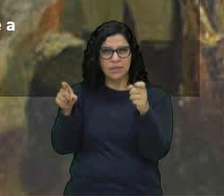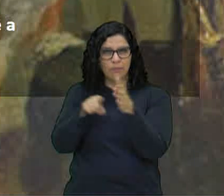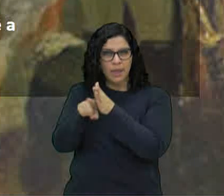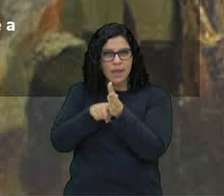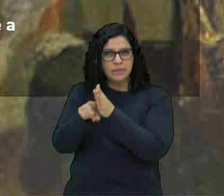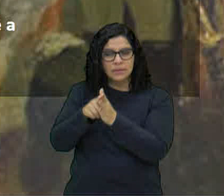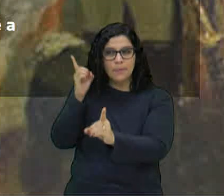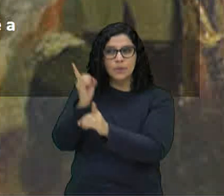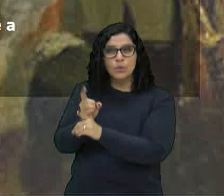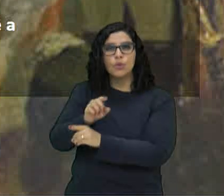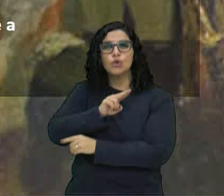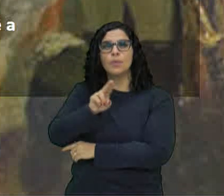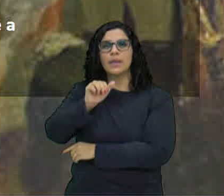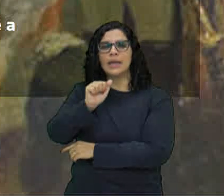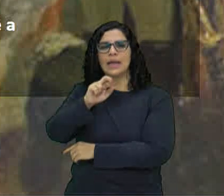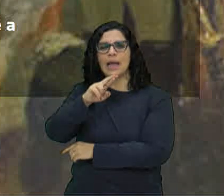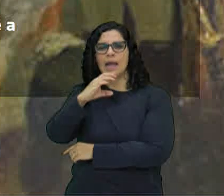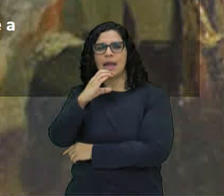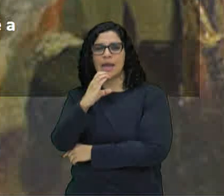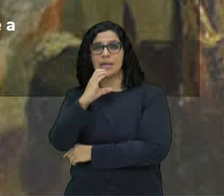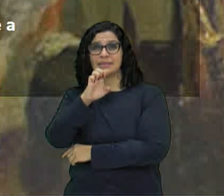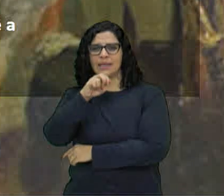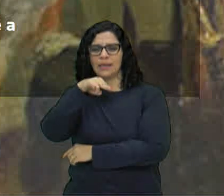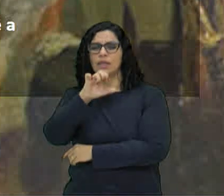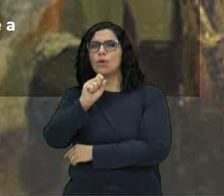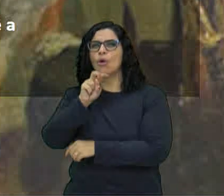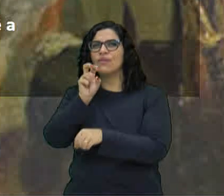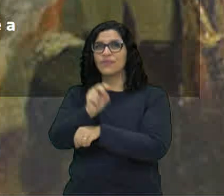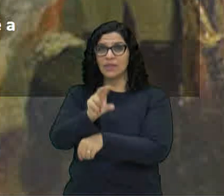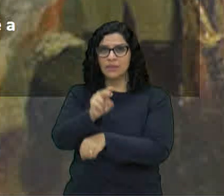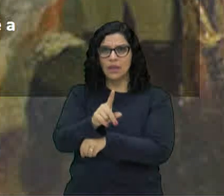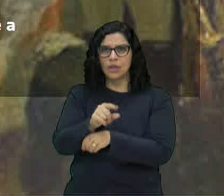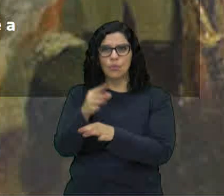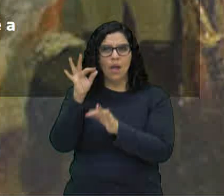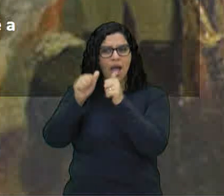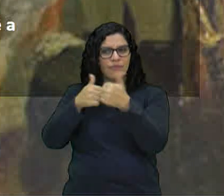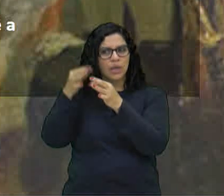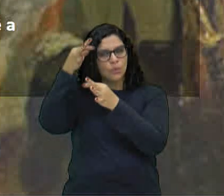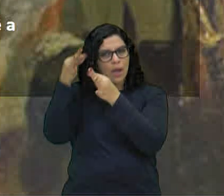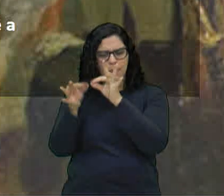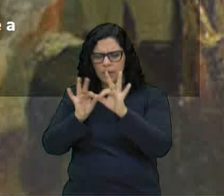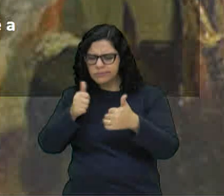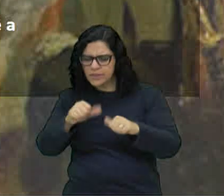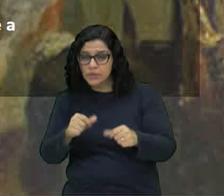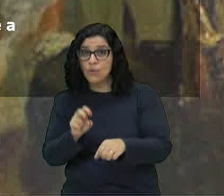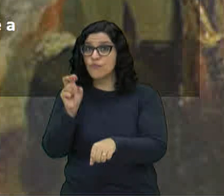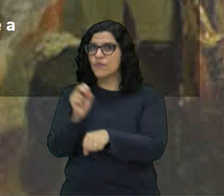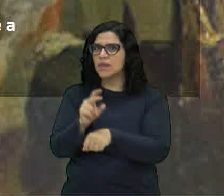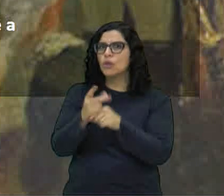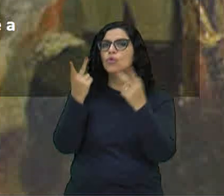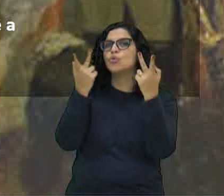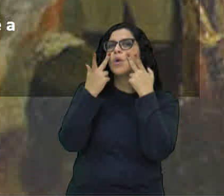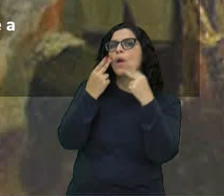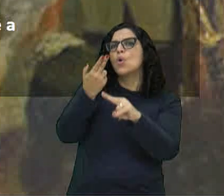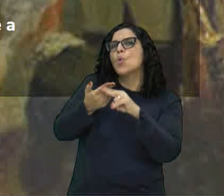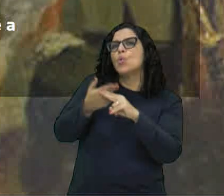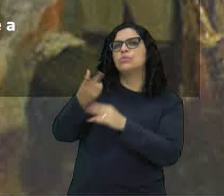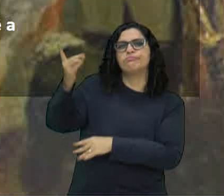a presença de arsênico no organismo de Napoleão. Analisaram seus fios de cabelo, sendo um tipo de veneno muito comum na